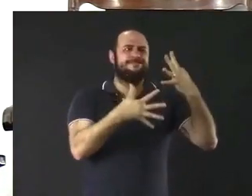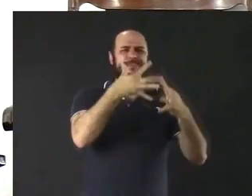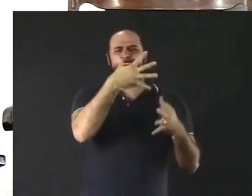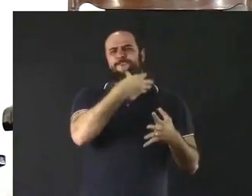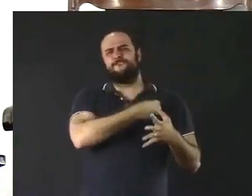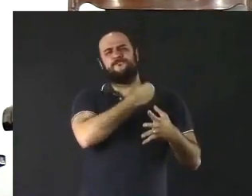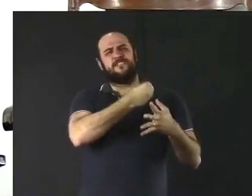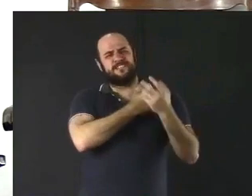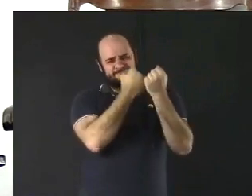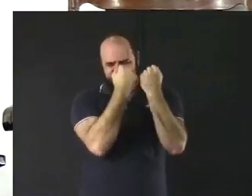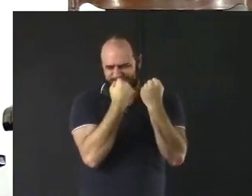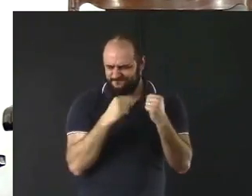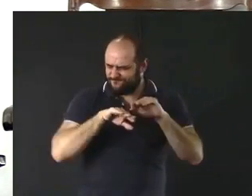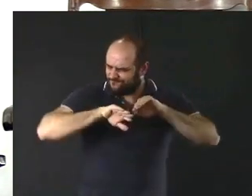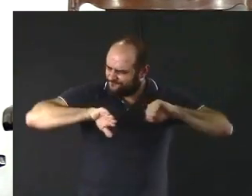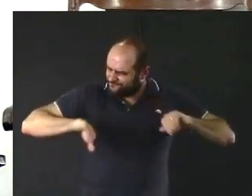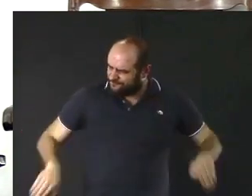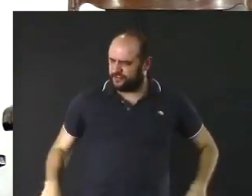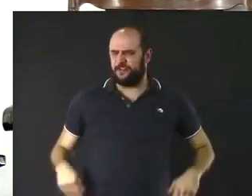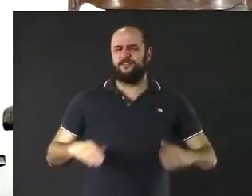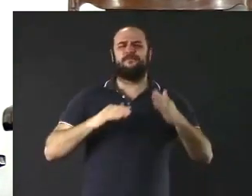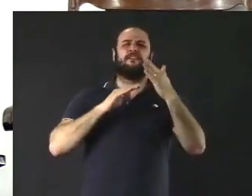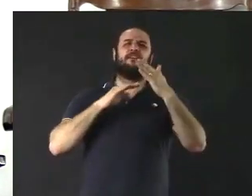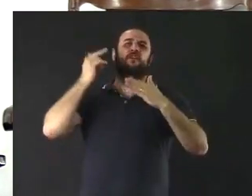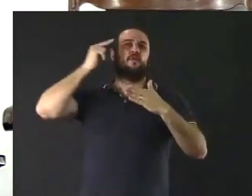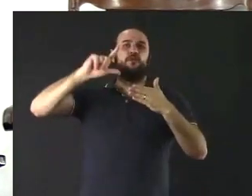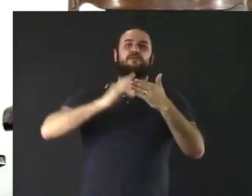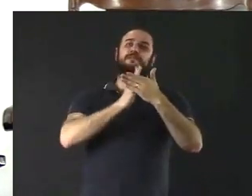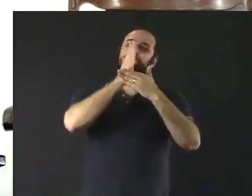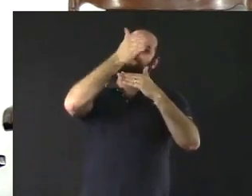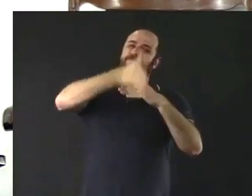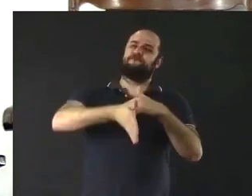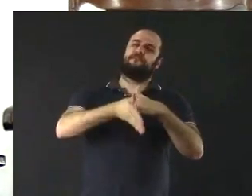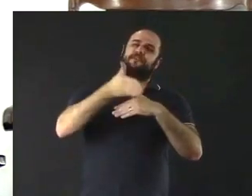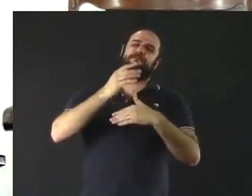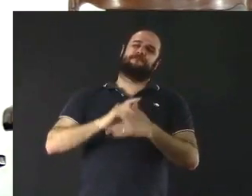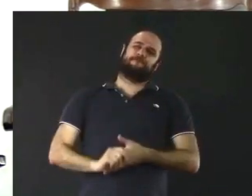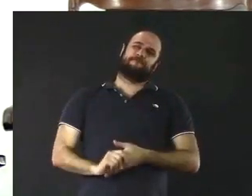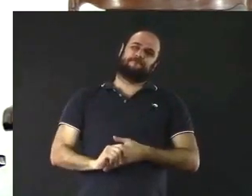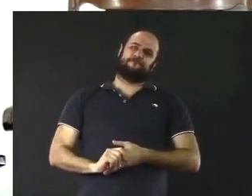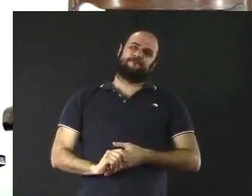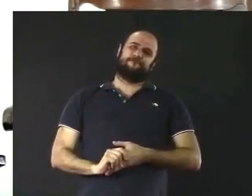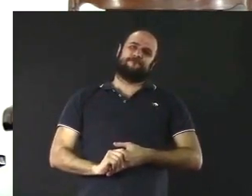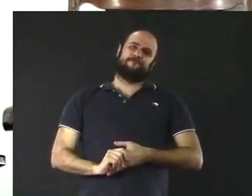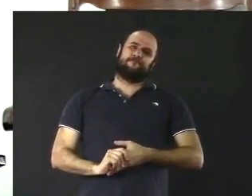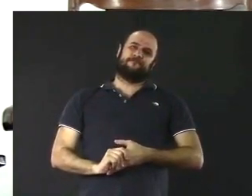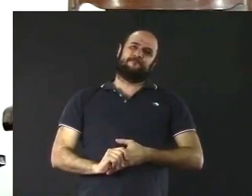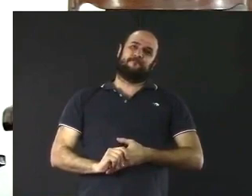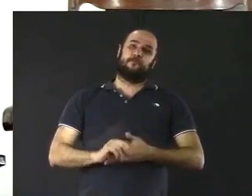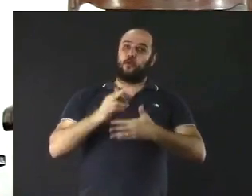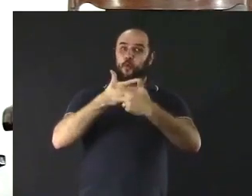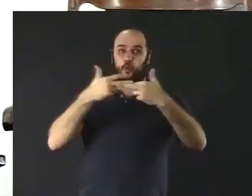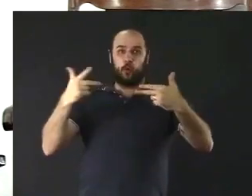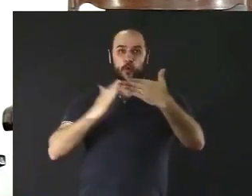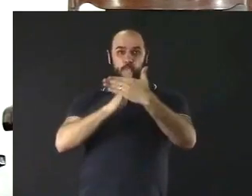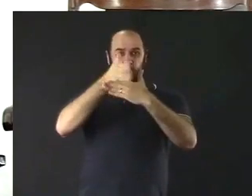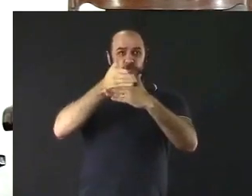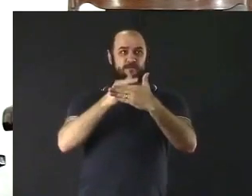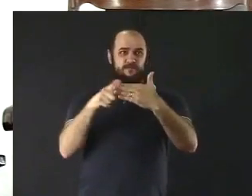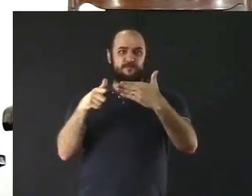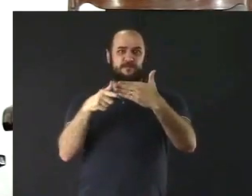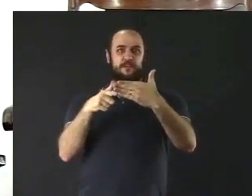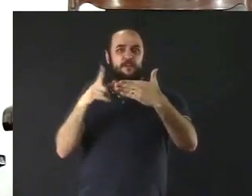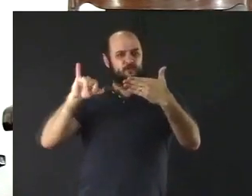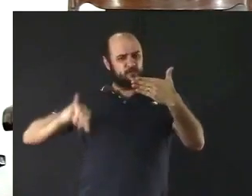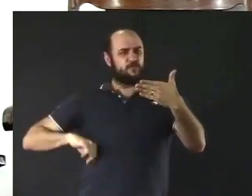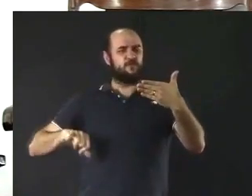você ultrapassar, transpor os obstáculos na maratona. E esses obstáculos, como nós falamos, são os